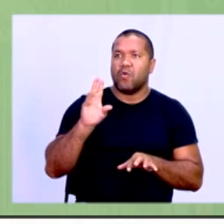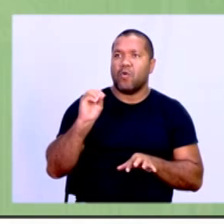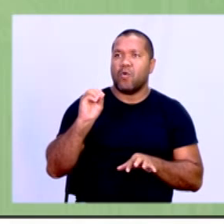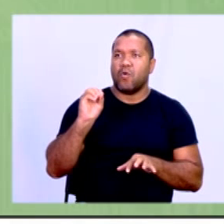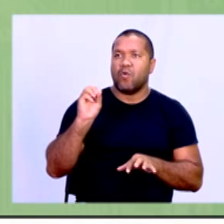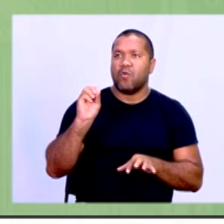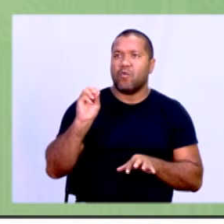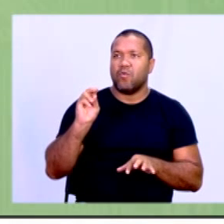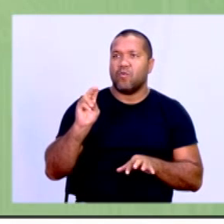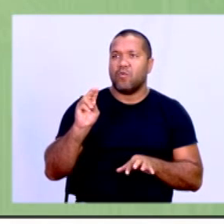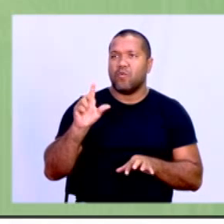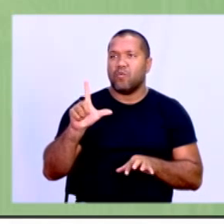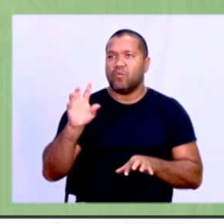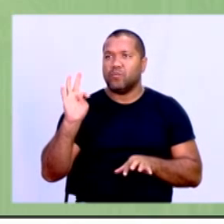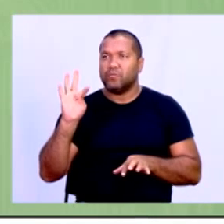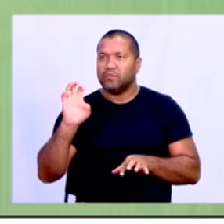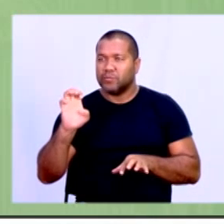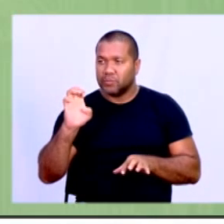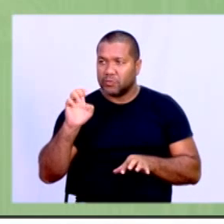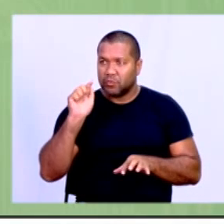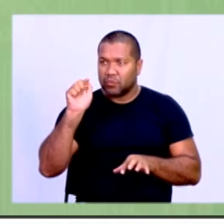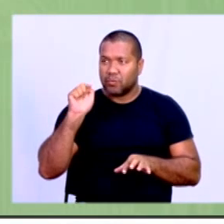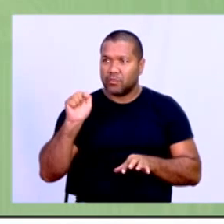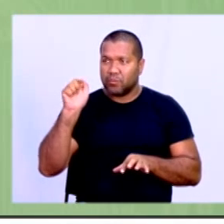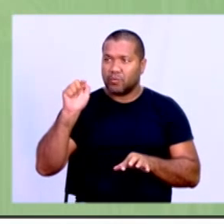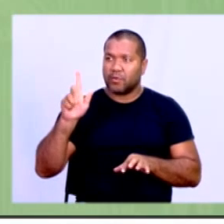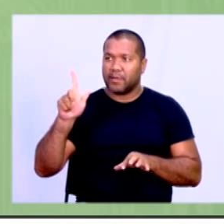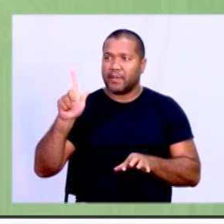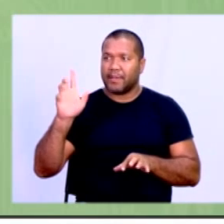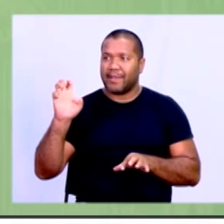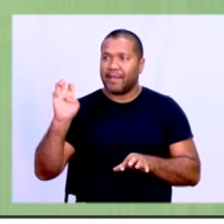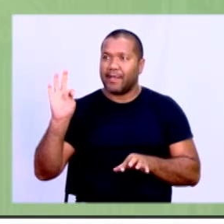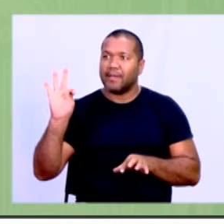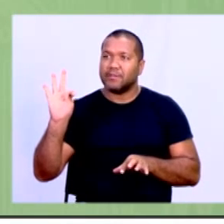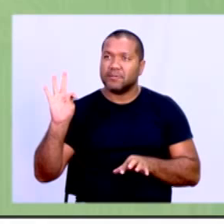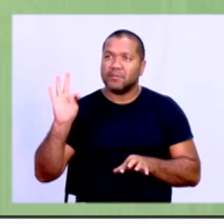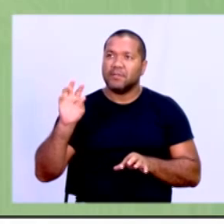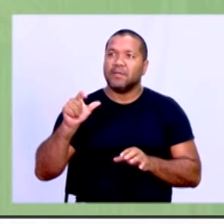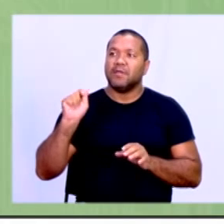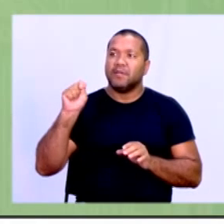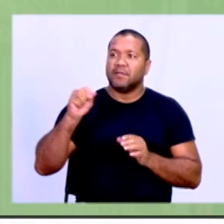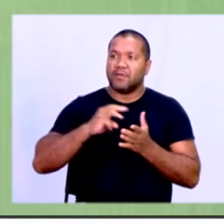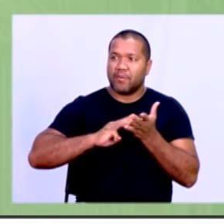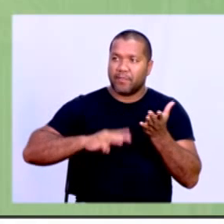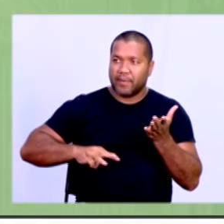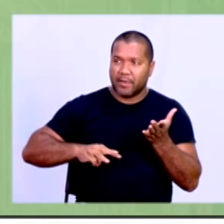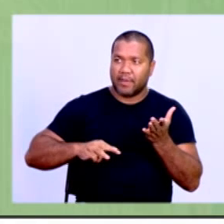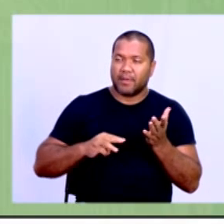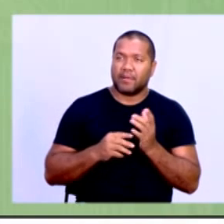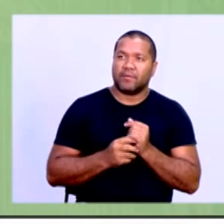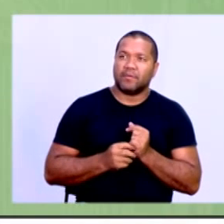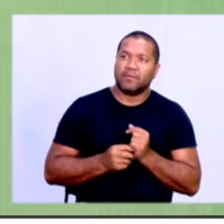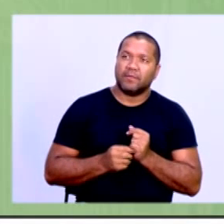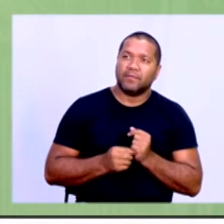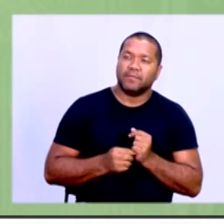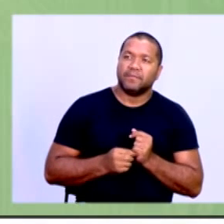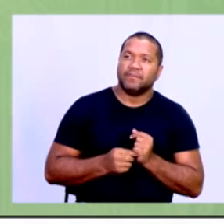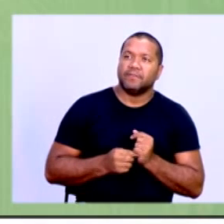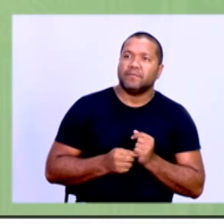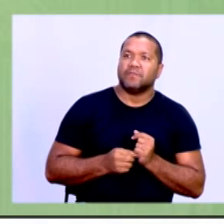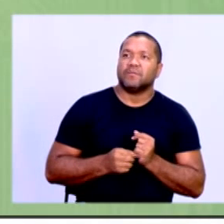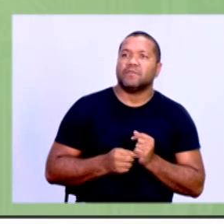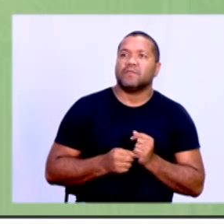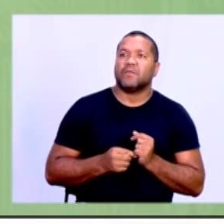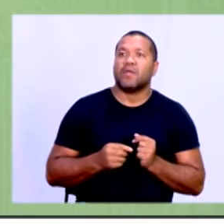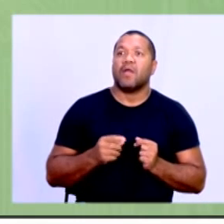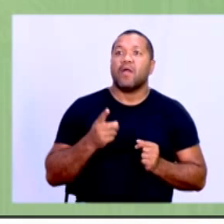get. Esse get aqui é um método. Na teleaula 2, a gente viu falar de método. Então, olha aqui, ó,